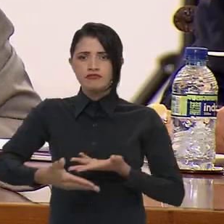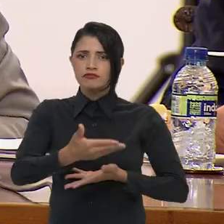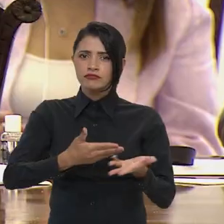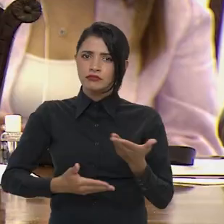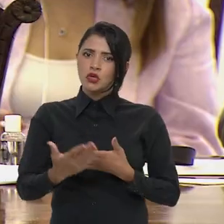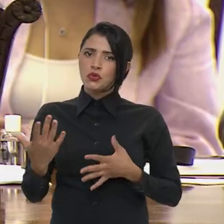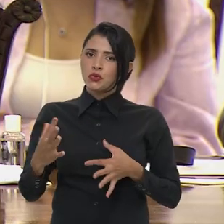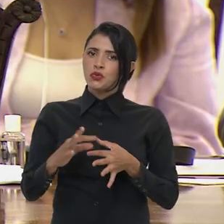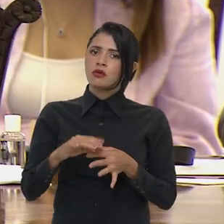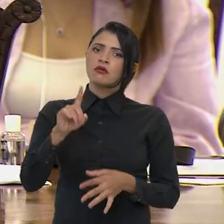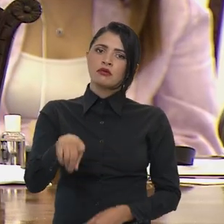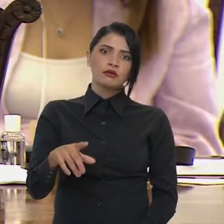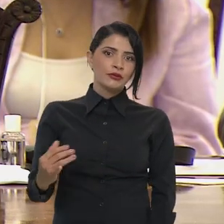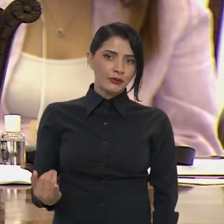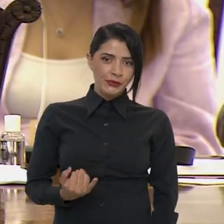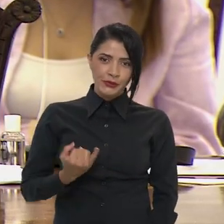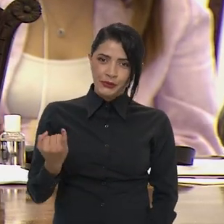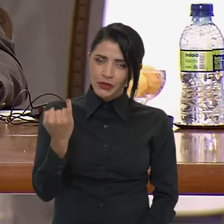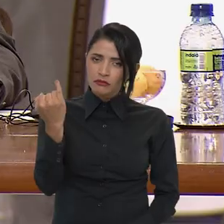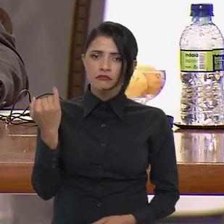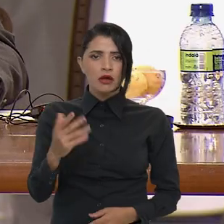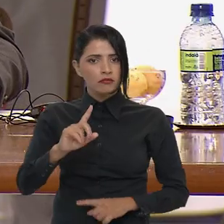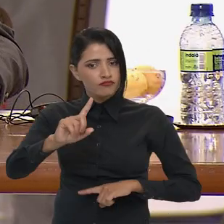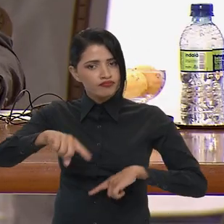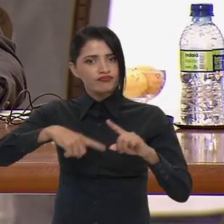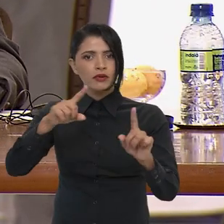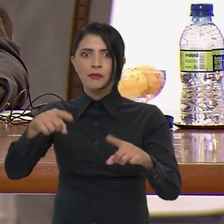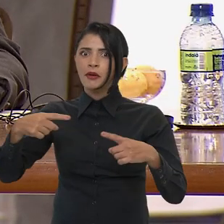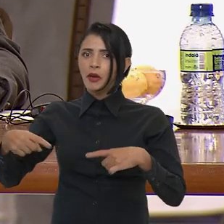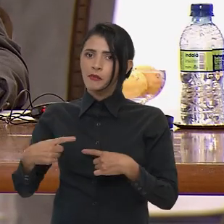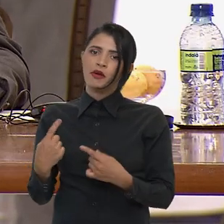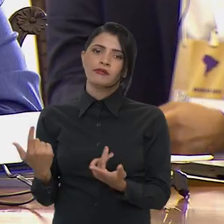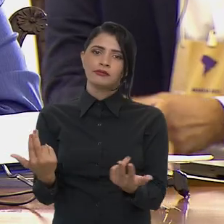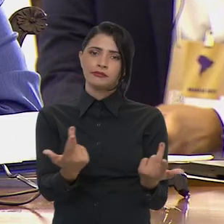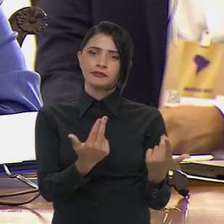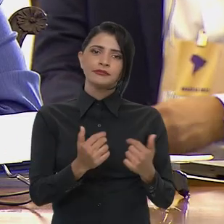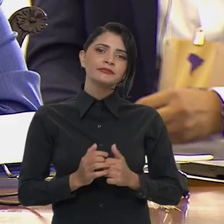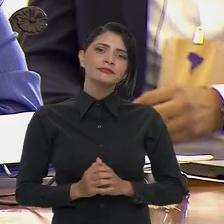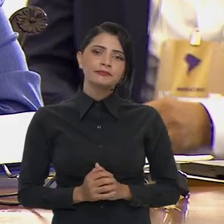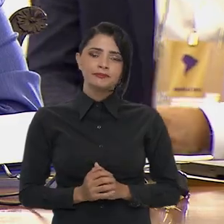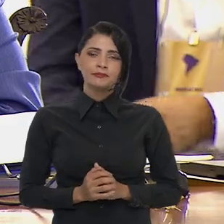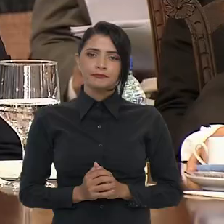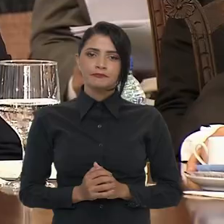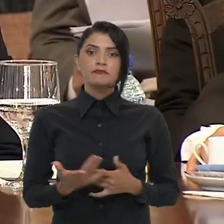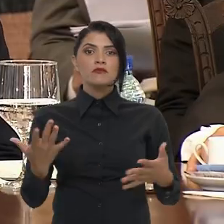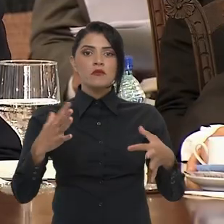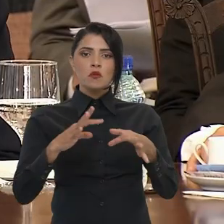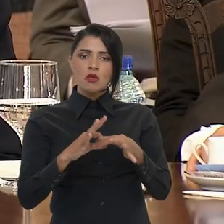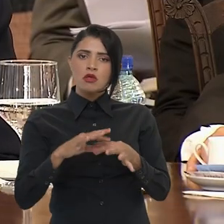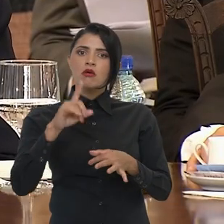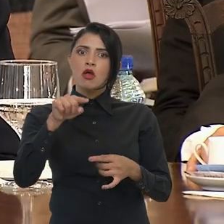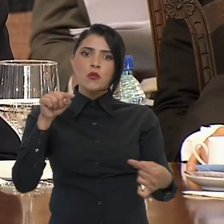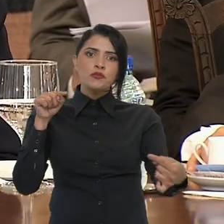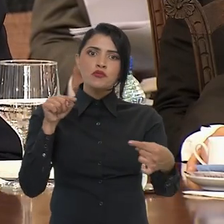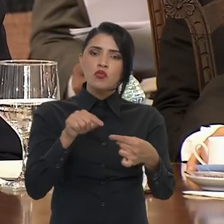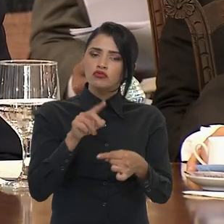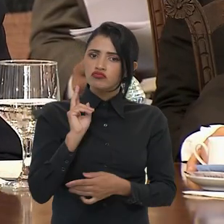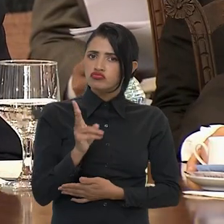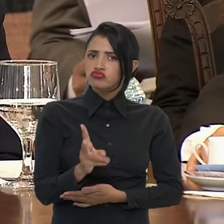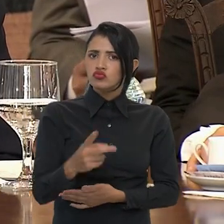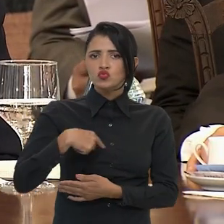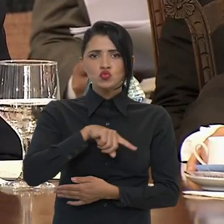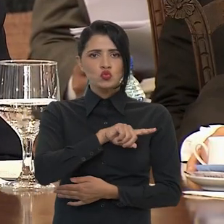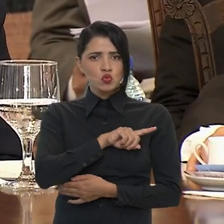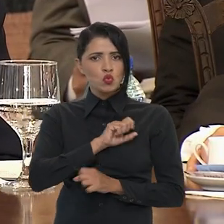culturais compartilhados, a união é fundamental para superar desafios comuns. A integração deve ser o